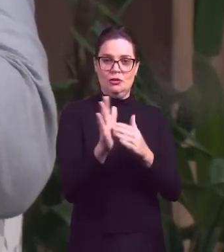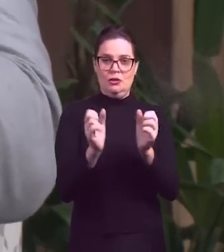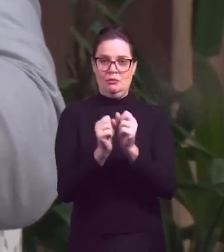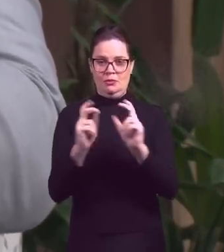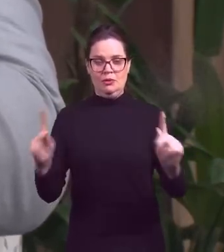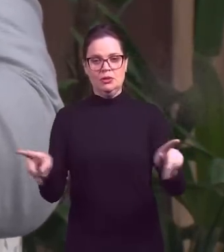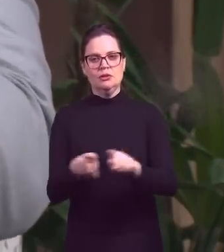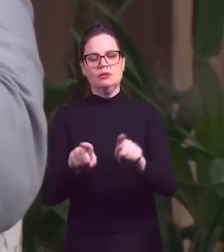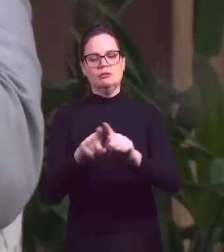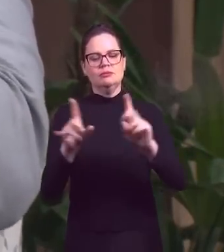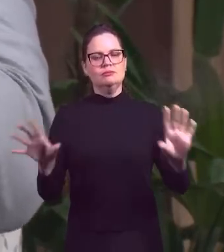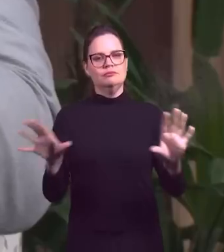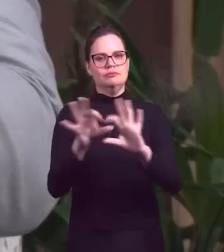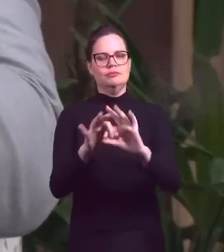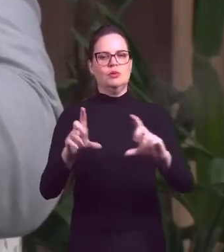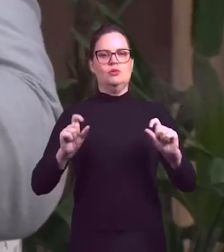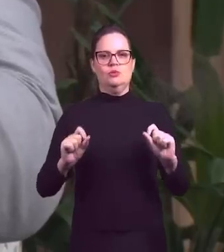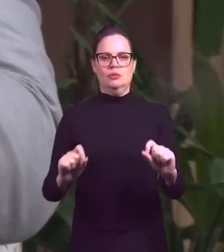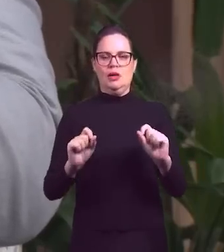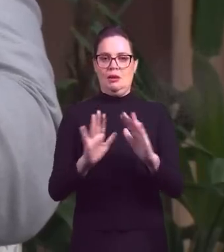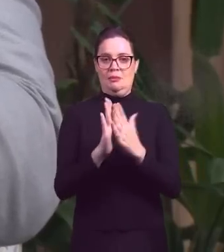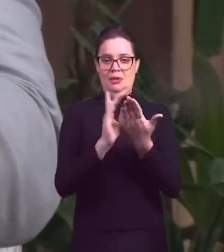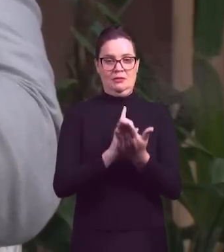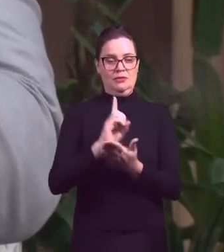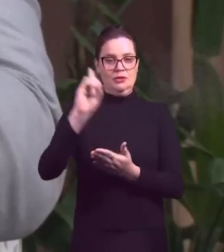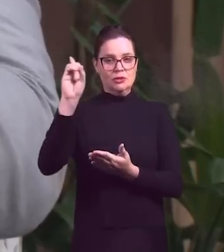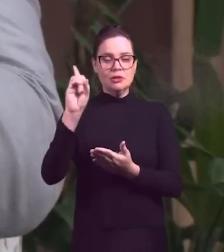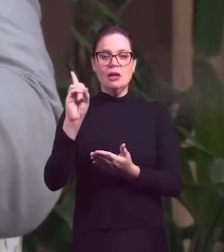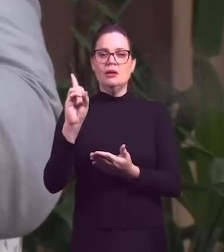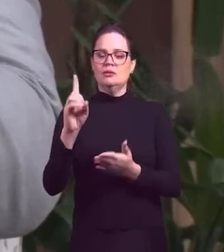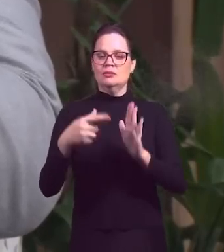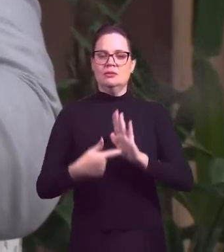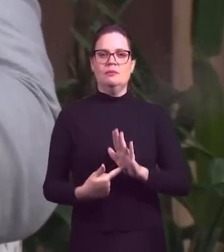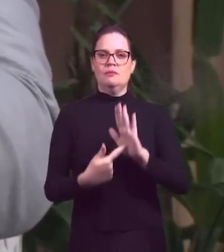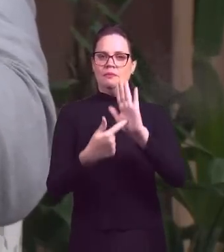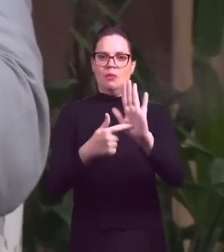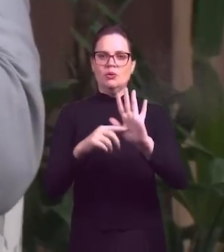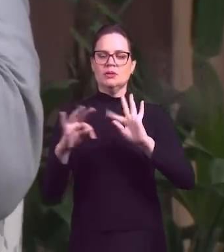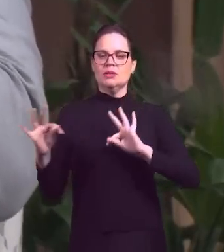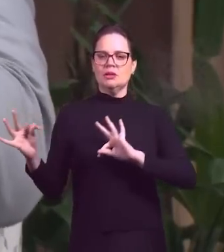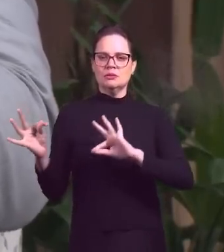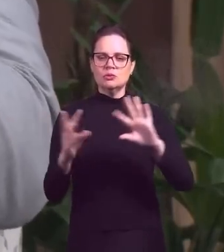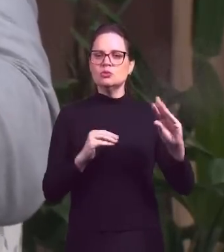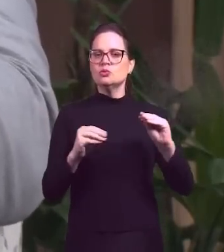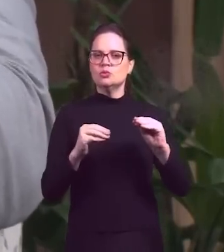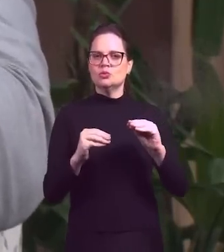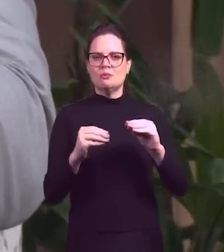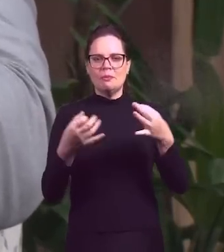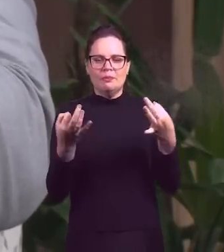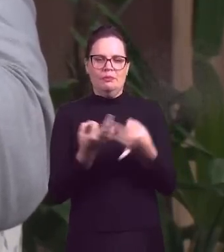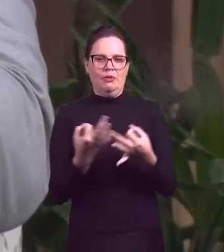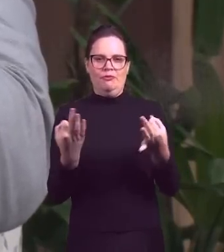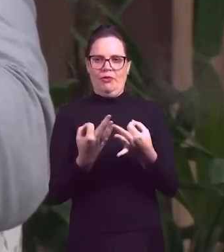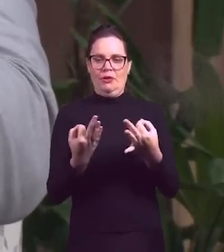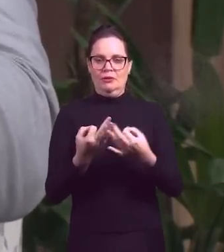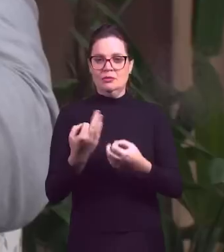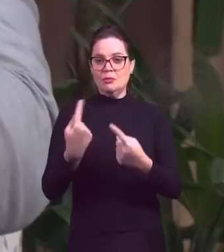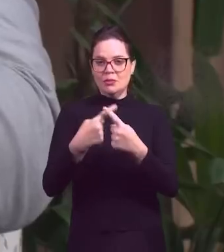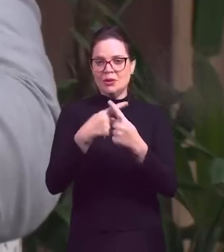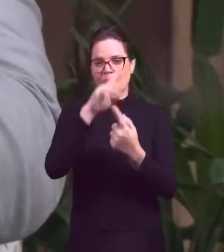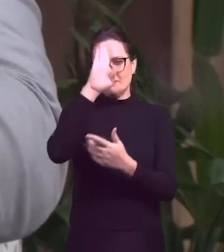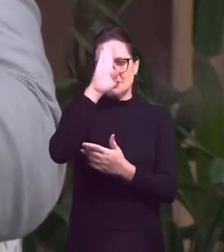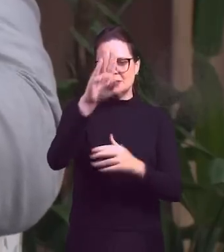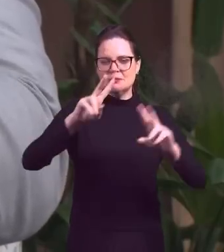conexão, porque a Bíblia toda, ela exatamente está dentro desse ambiente muito bem ajustado, o